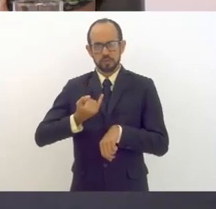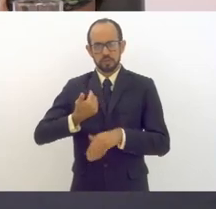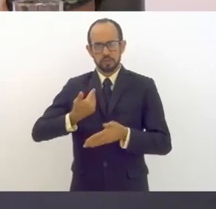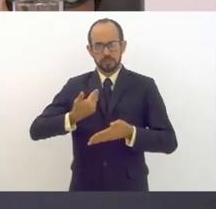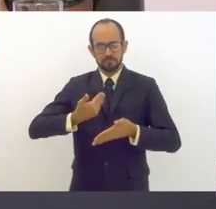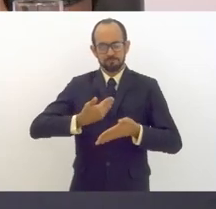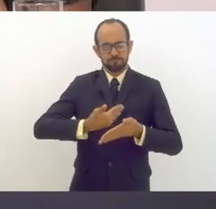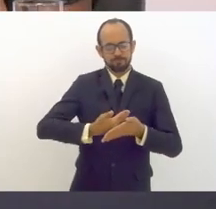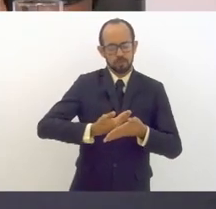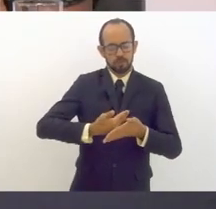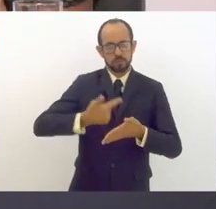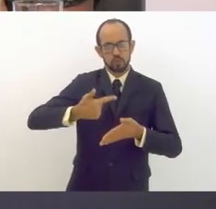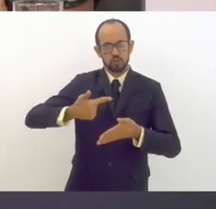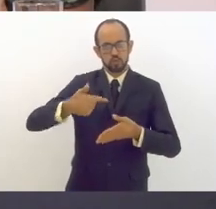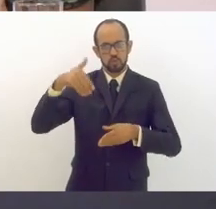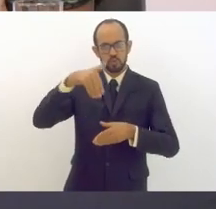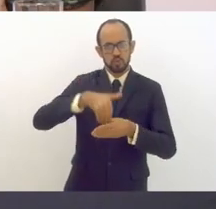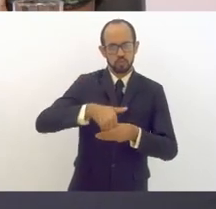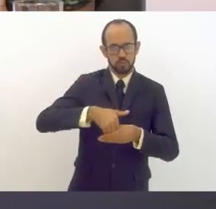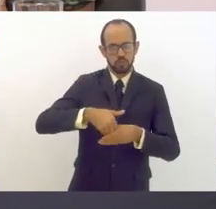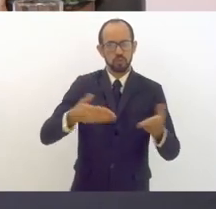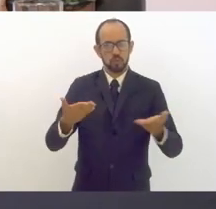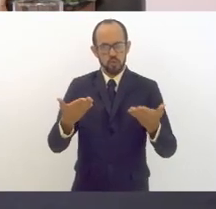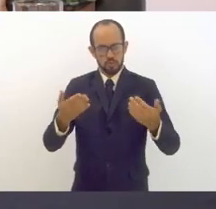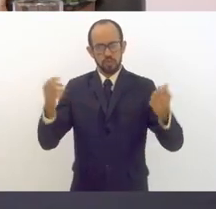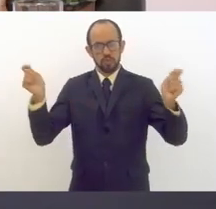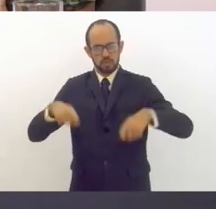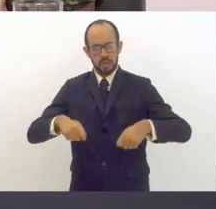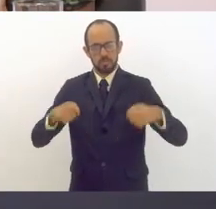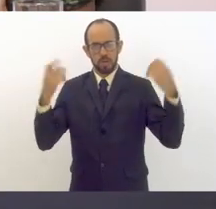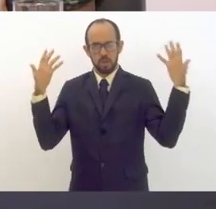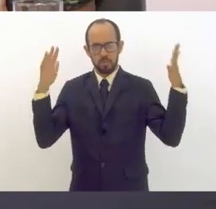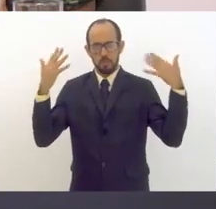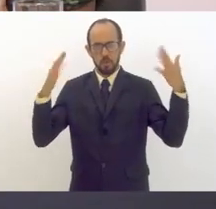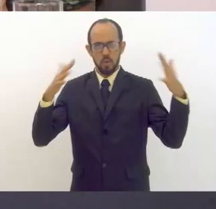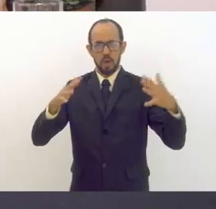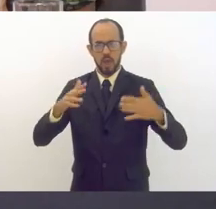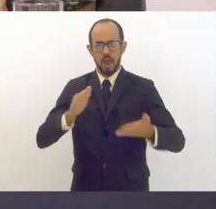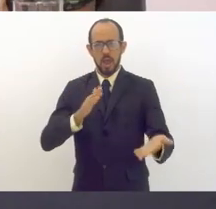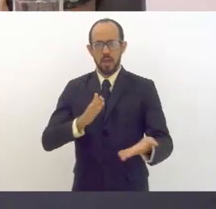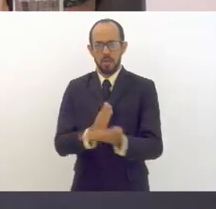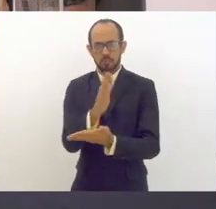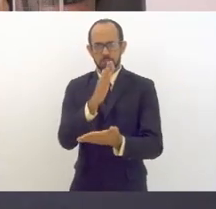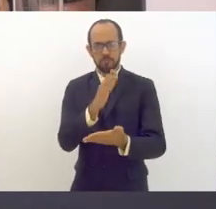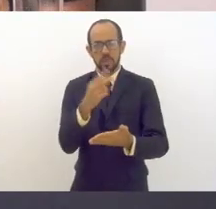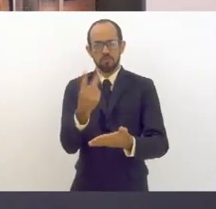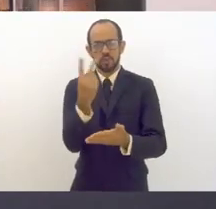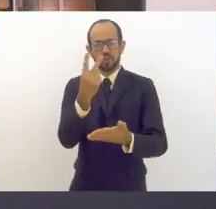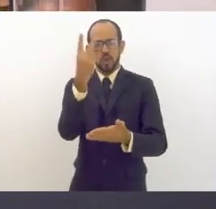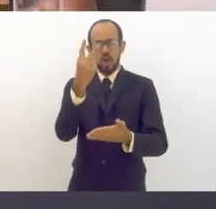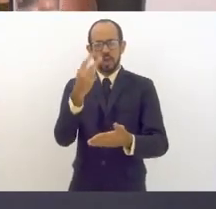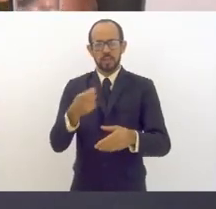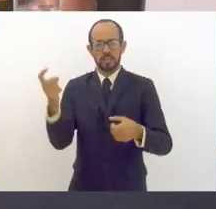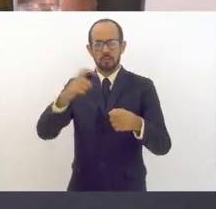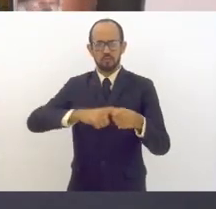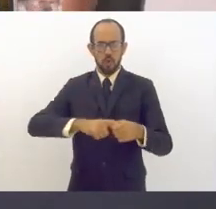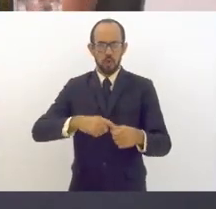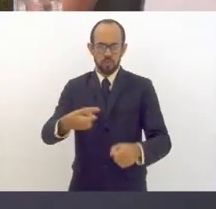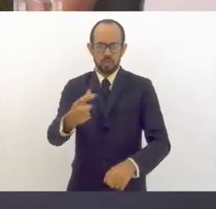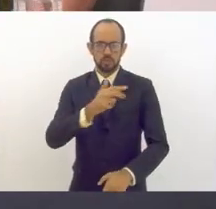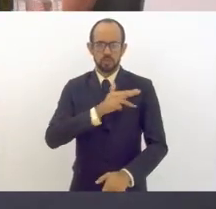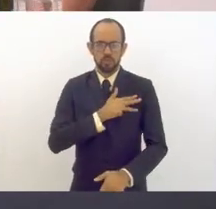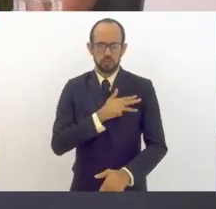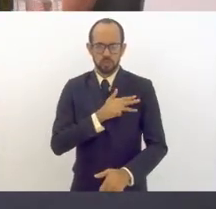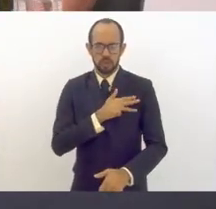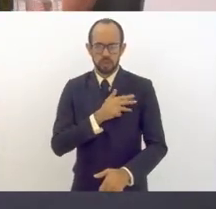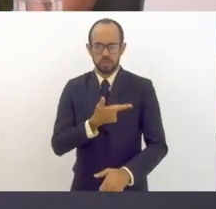e hoje podemos comemorar a eleição do presidente Luiz Inácio Lula da Silva a retornar à presidência desse país a partir de janeiro